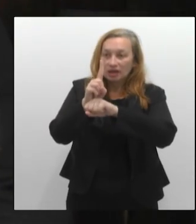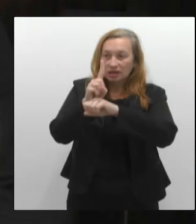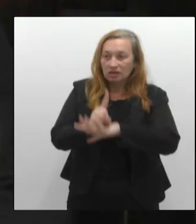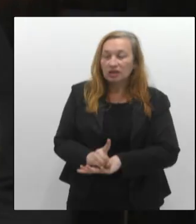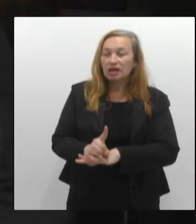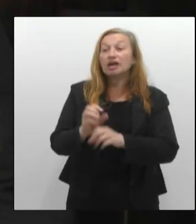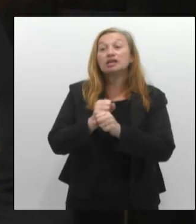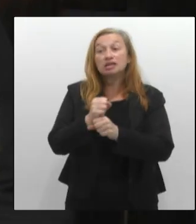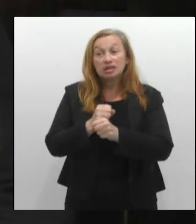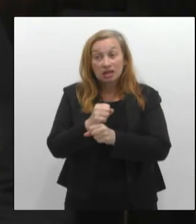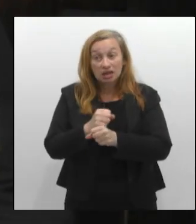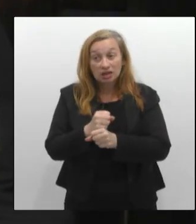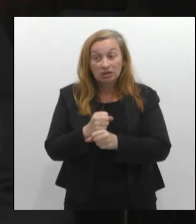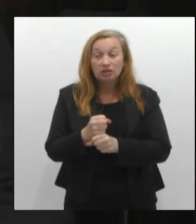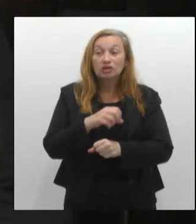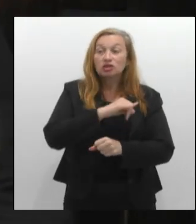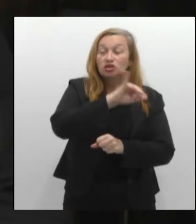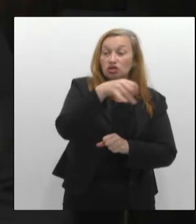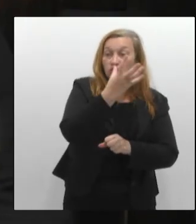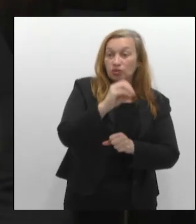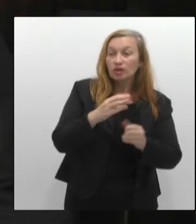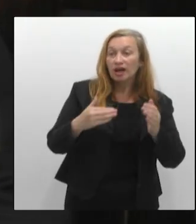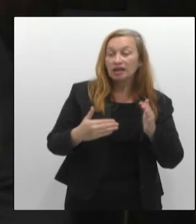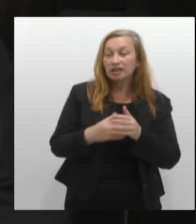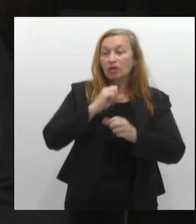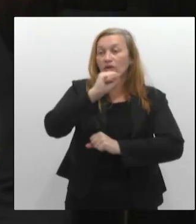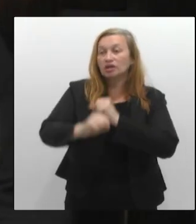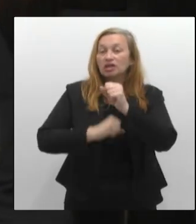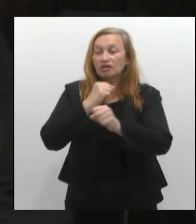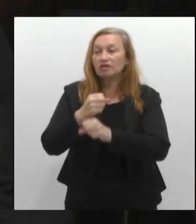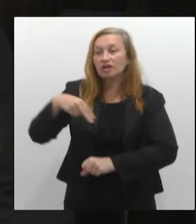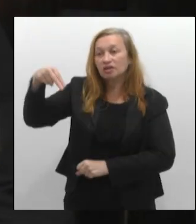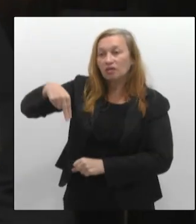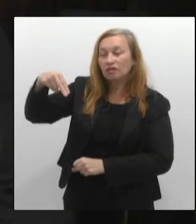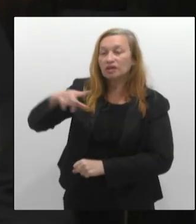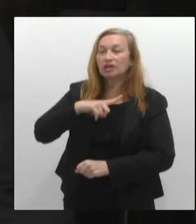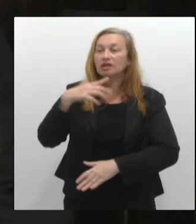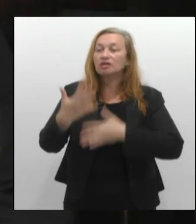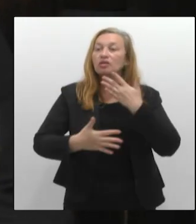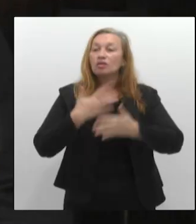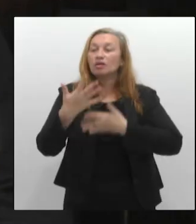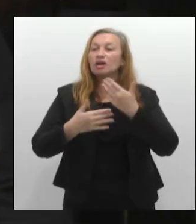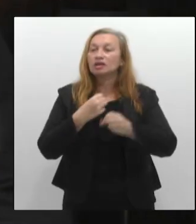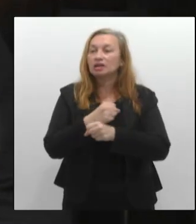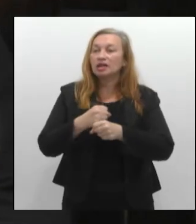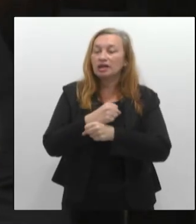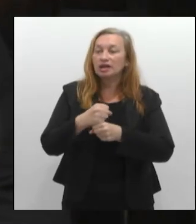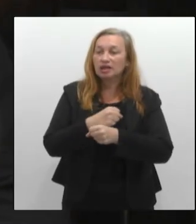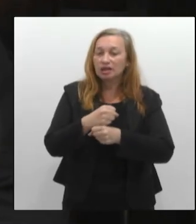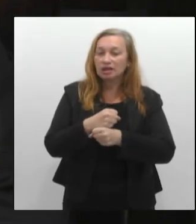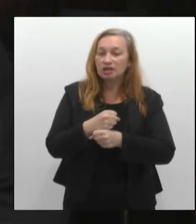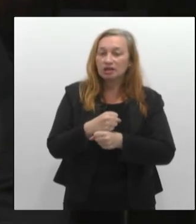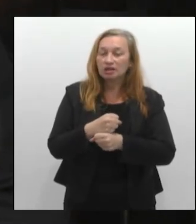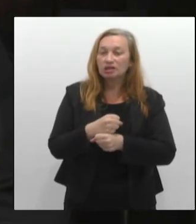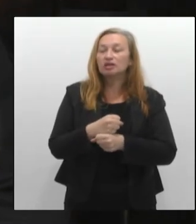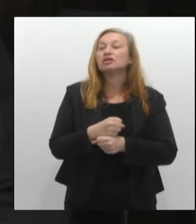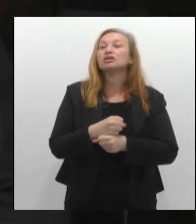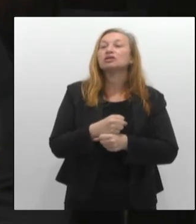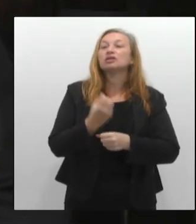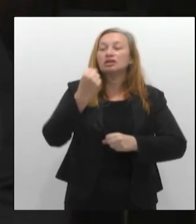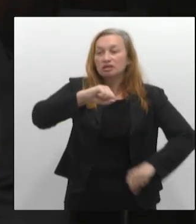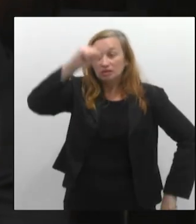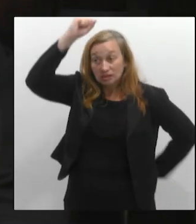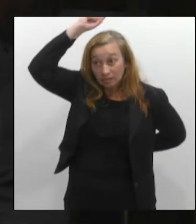julho até novembro do ano que vem, teremos tempo jubilar, né, entre prelazia e diocese de São Sebastião do Rio